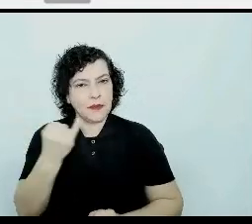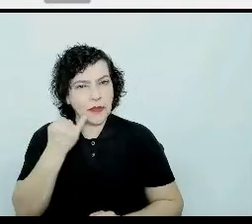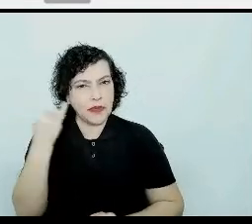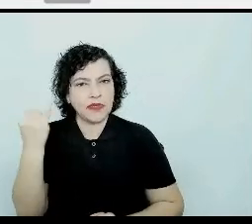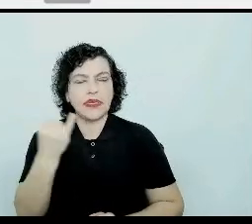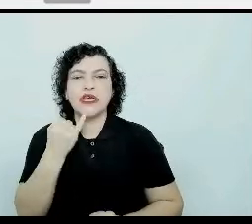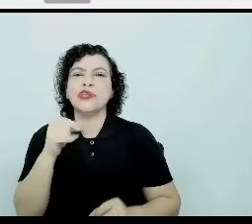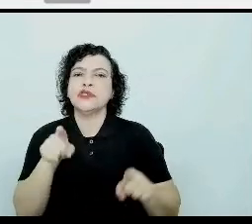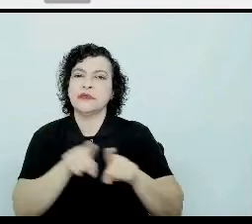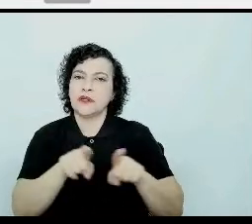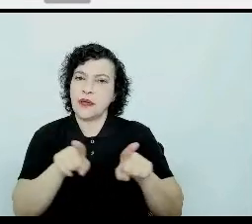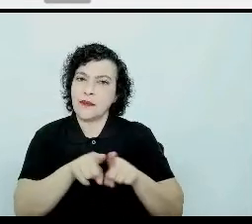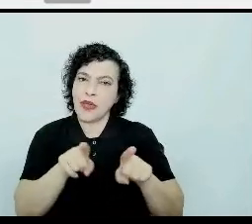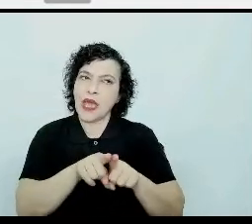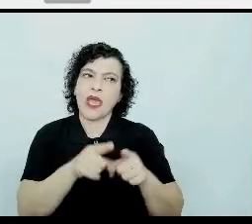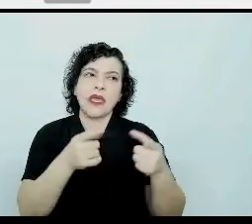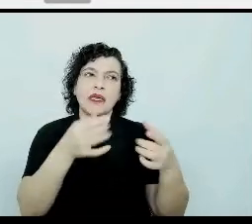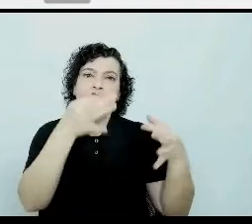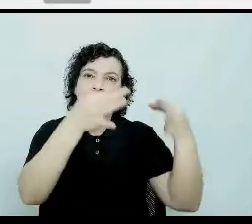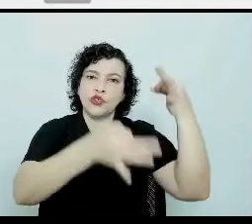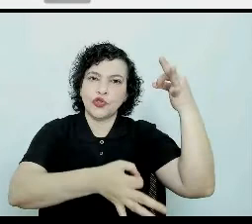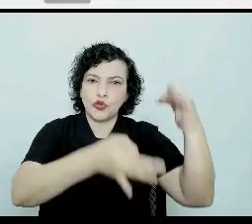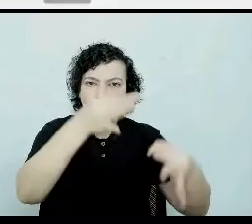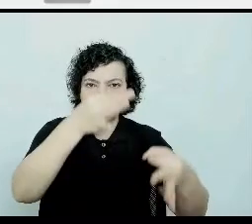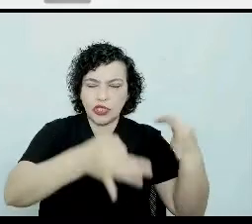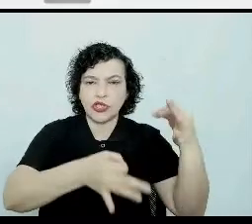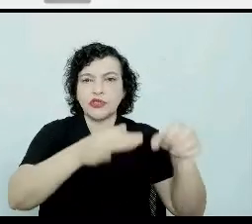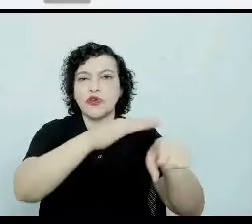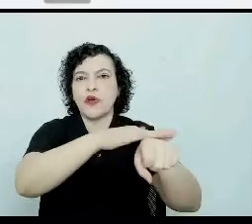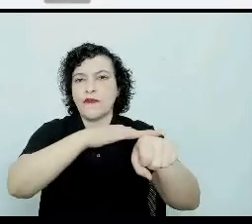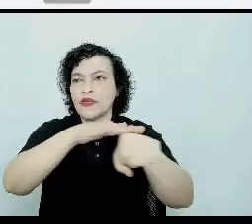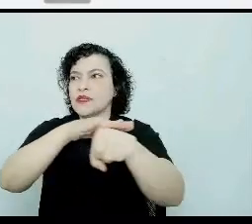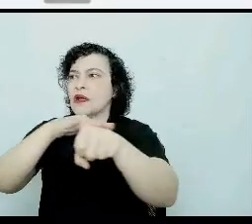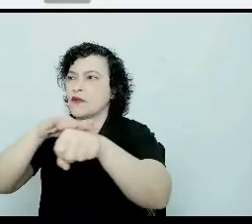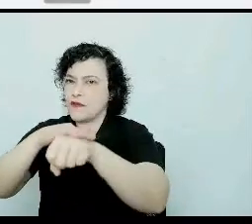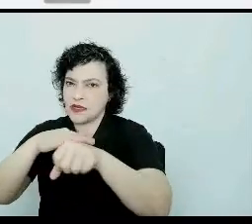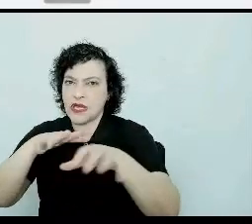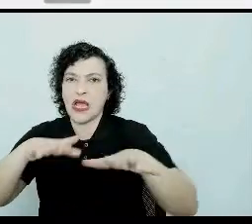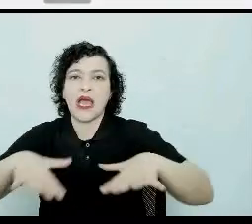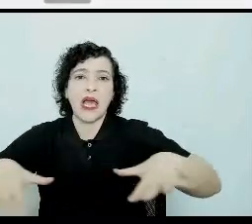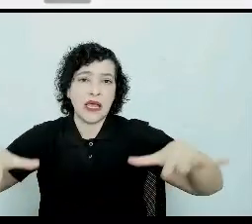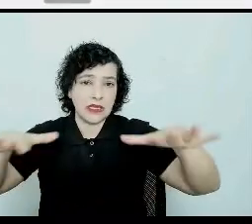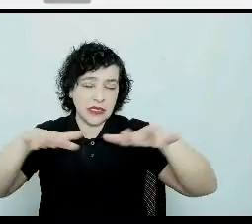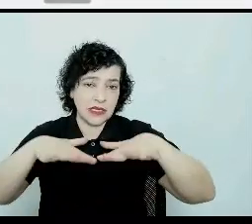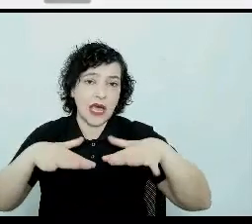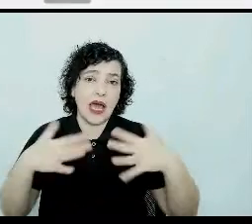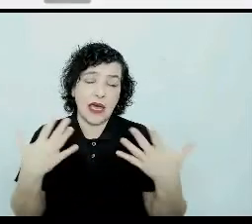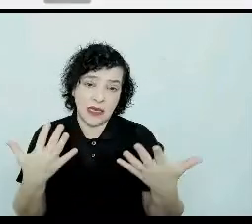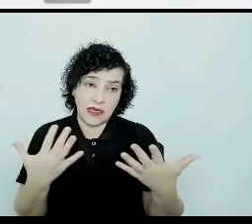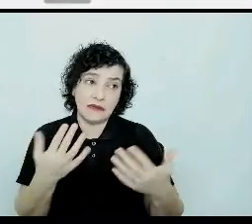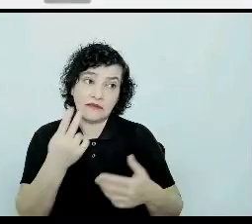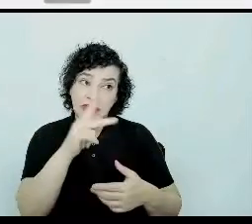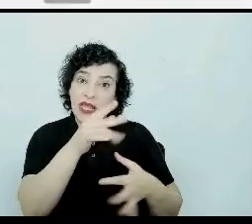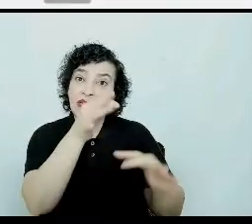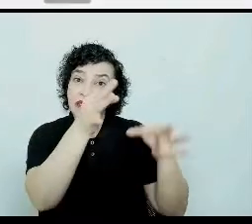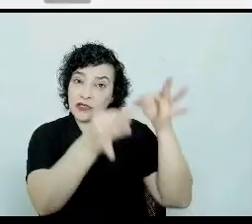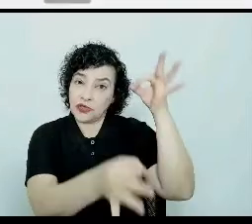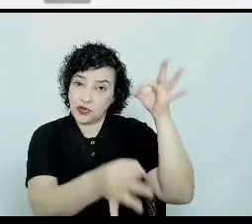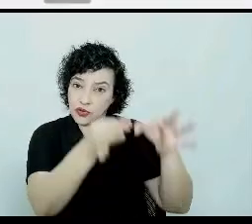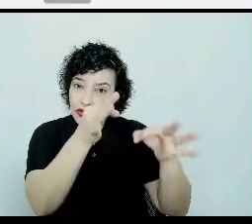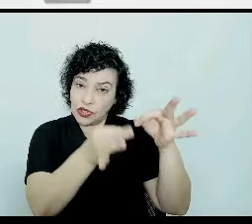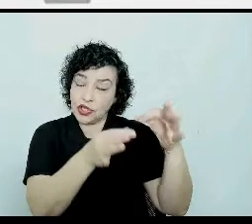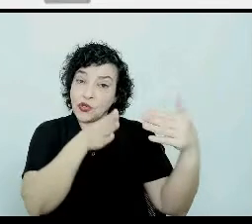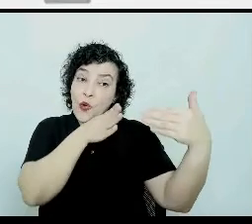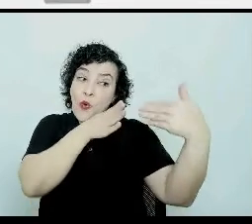jurídico, né? Cada empresa tem um órgão que faz ali essa interface jurídica, né, com esses órgãos regulatórios,